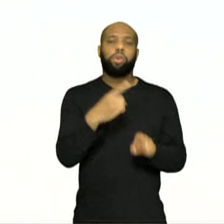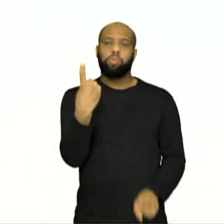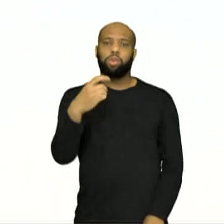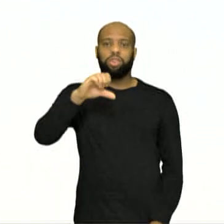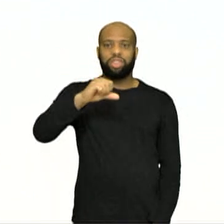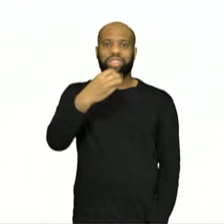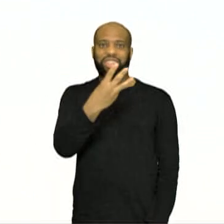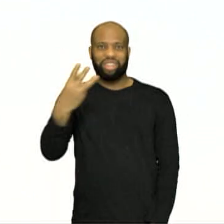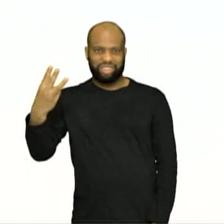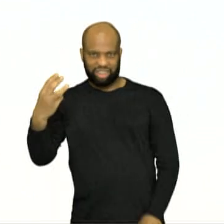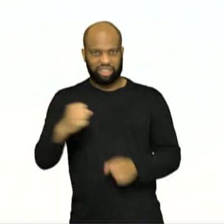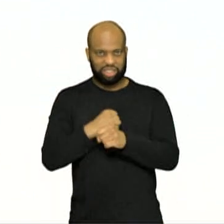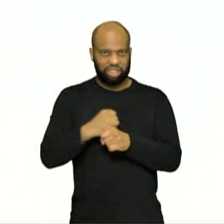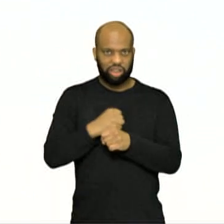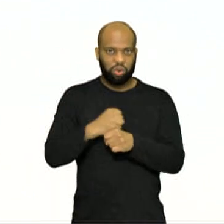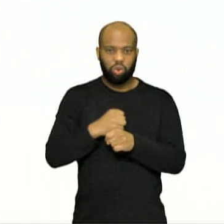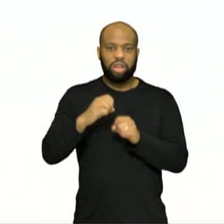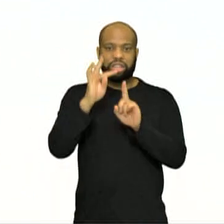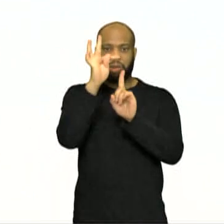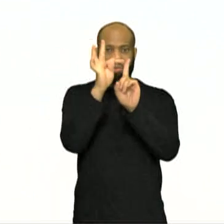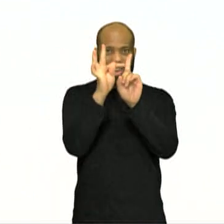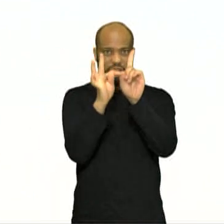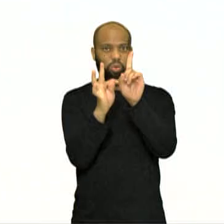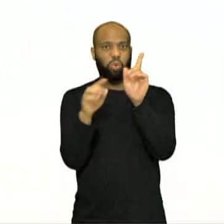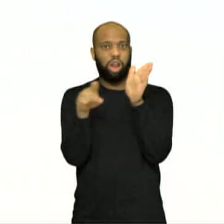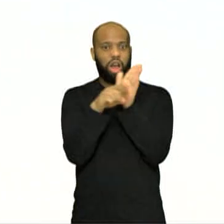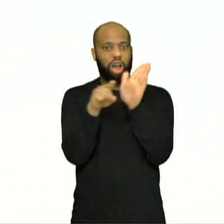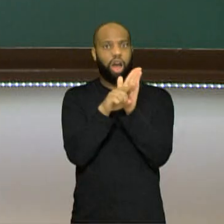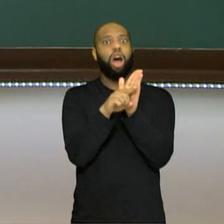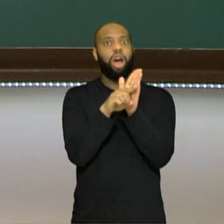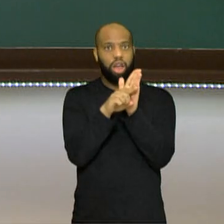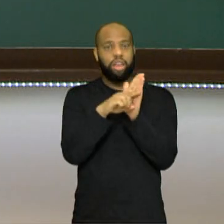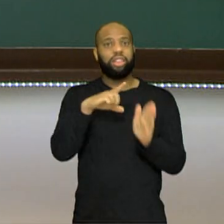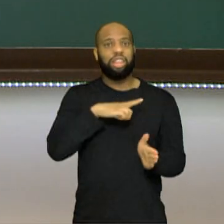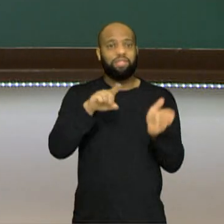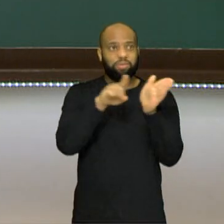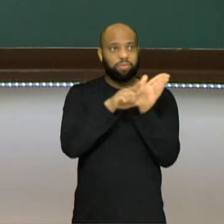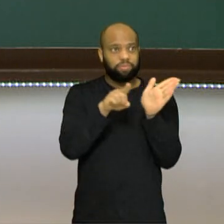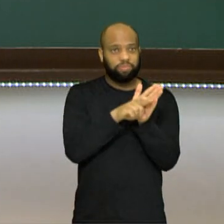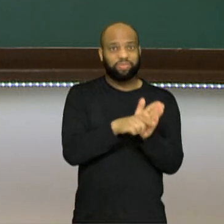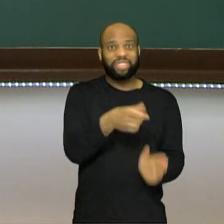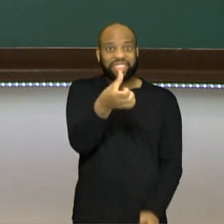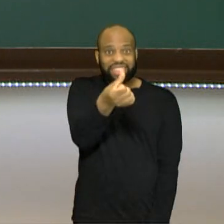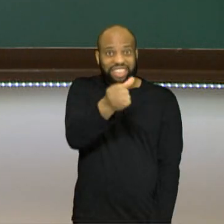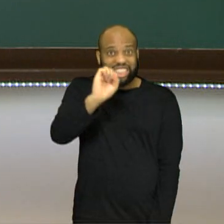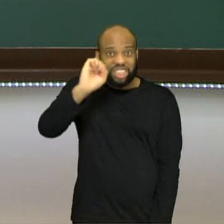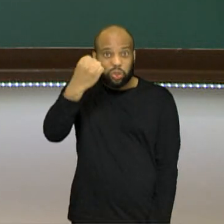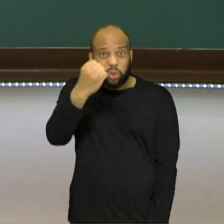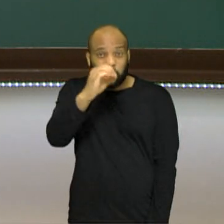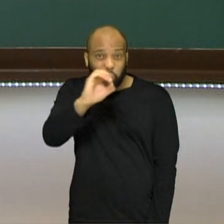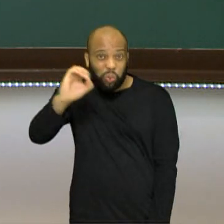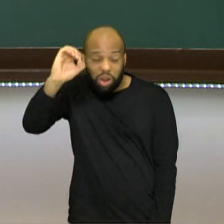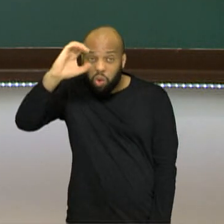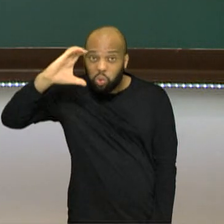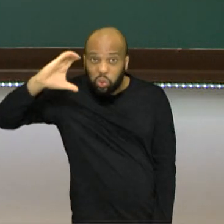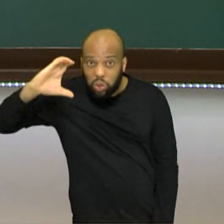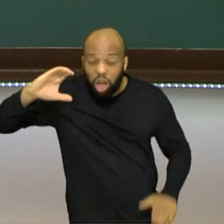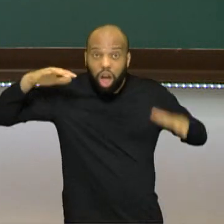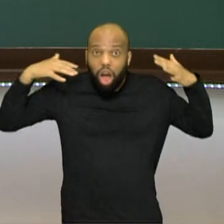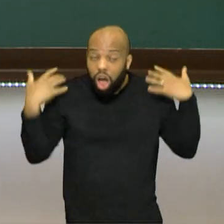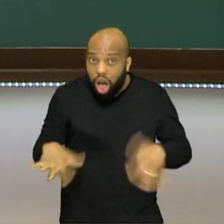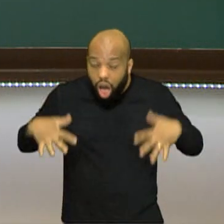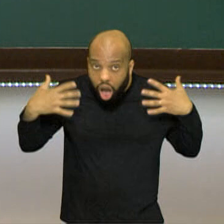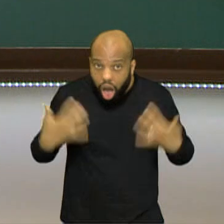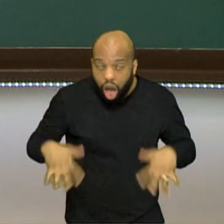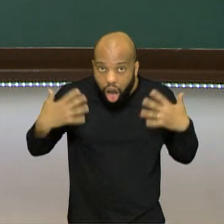1933 ela bateu o recorde de temperatura negativa, fazendo menos 68 graus Celsius. Imagina